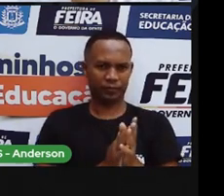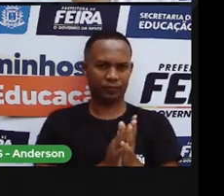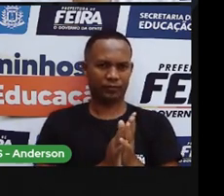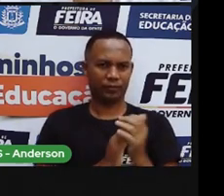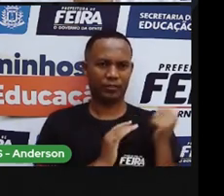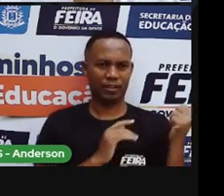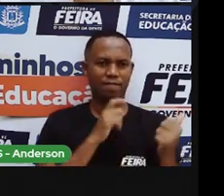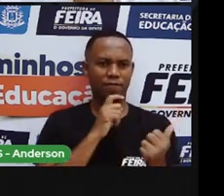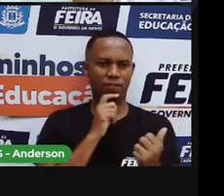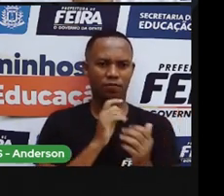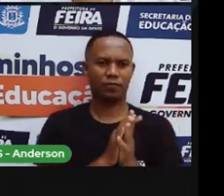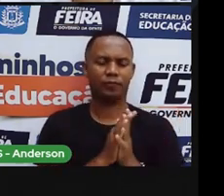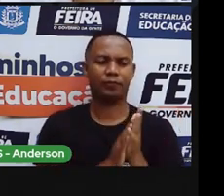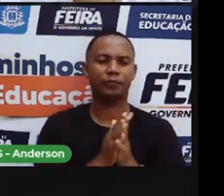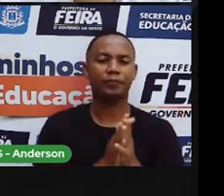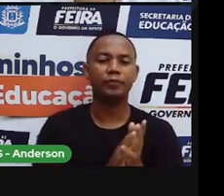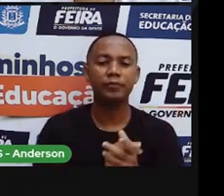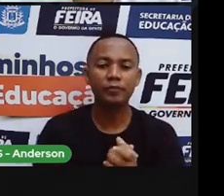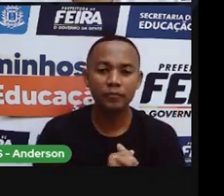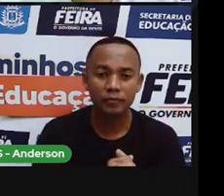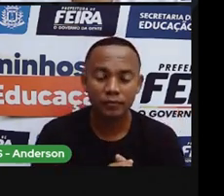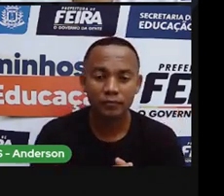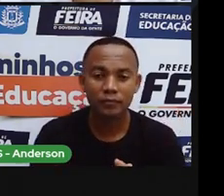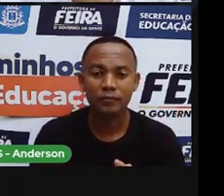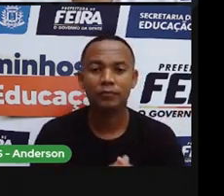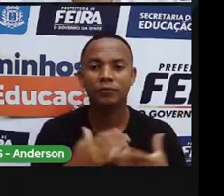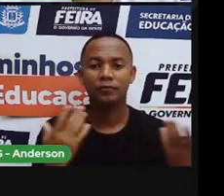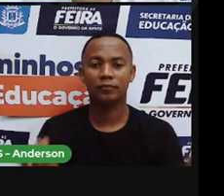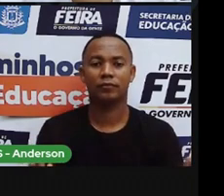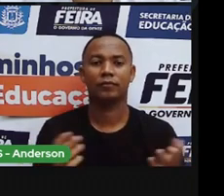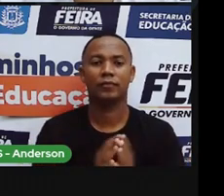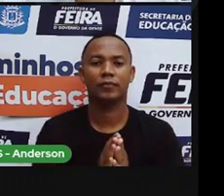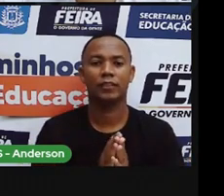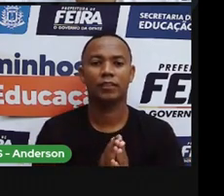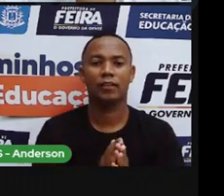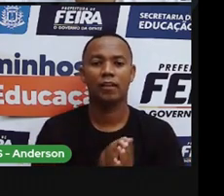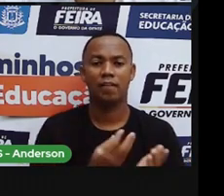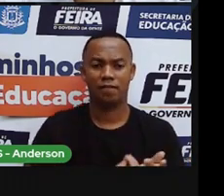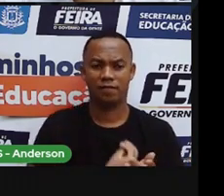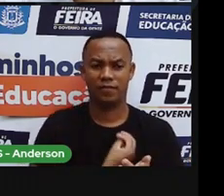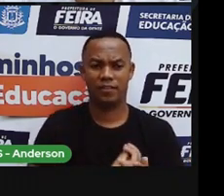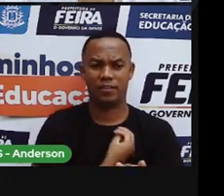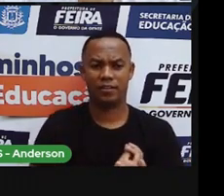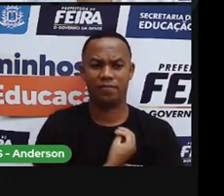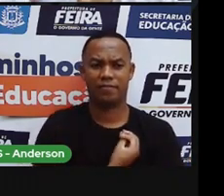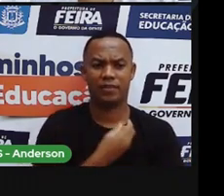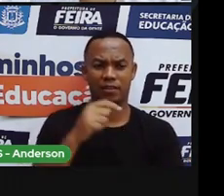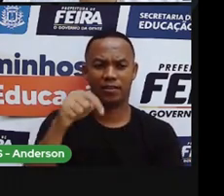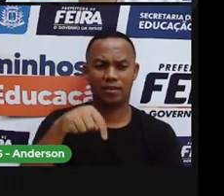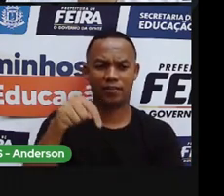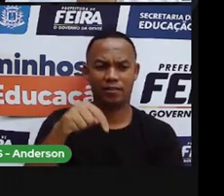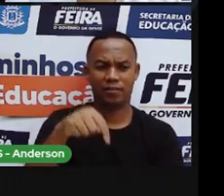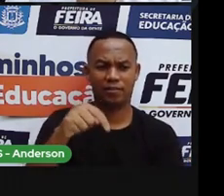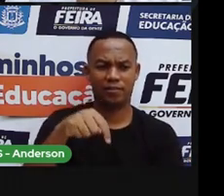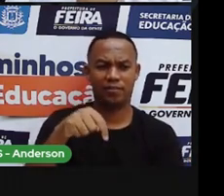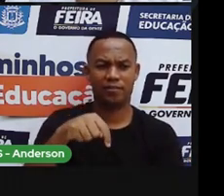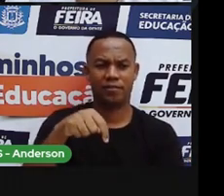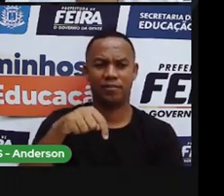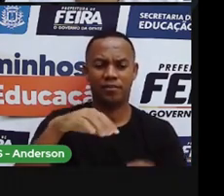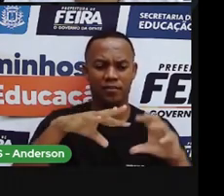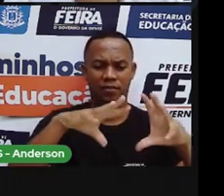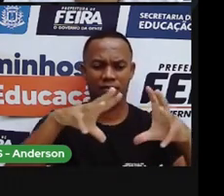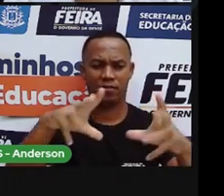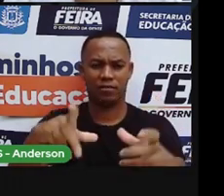os seres vivos que habitam a Terra retiram dela tudo aquilo que precisam para sobreviver. Outra coisa que a Pró falou na aula da